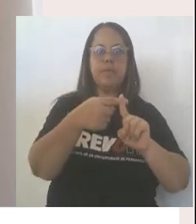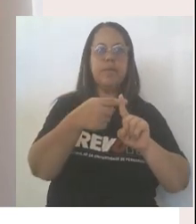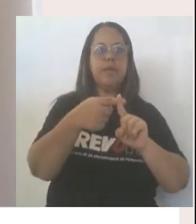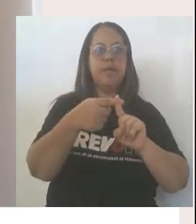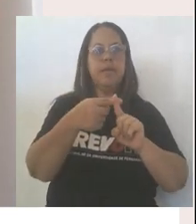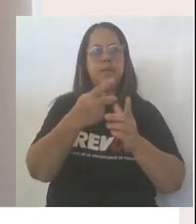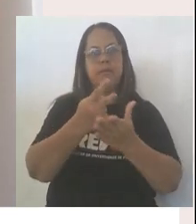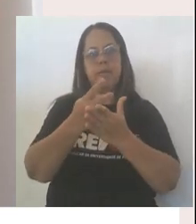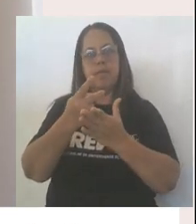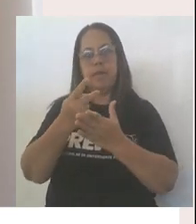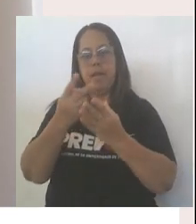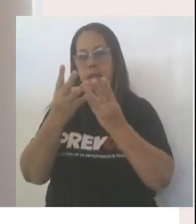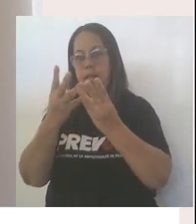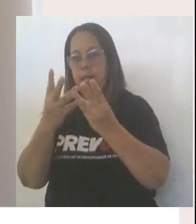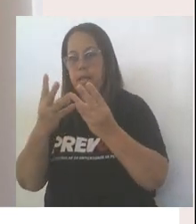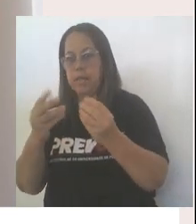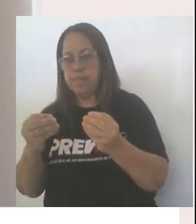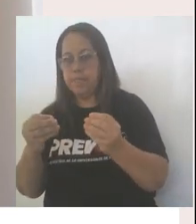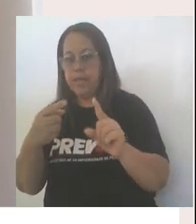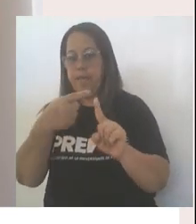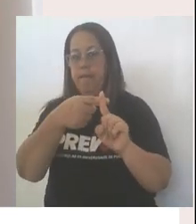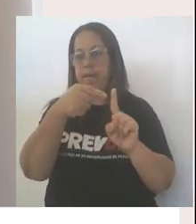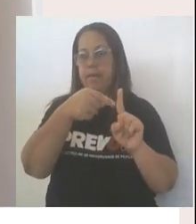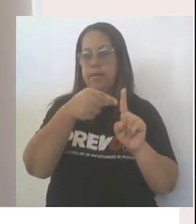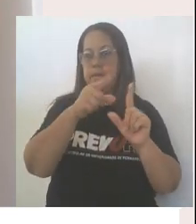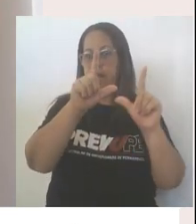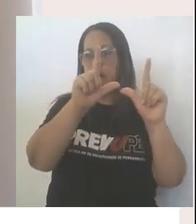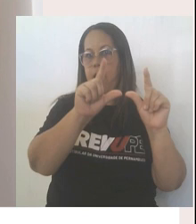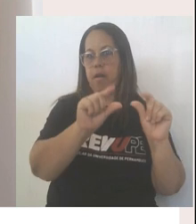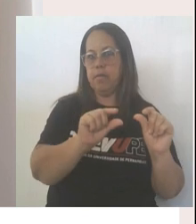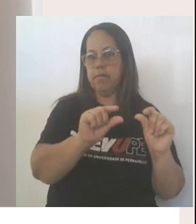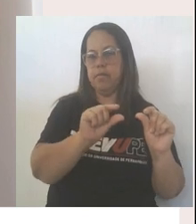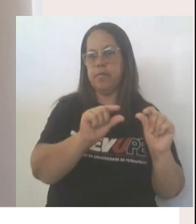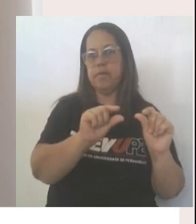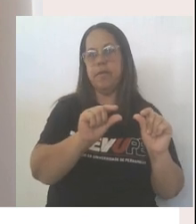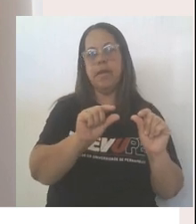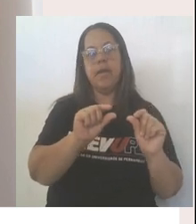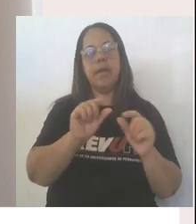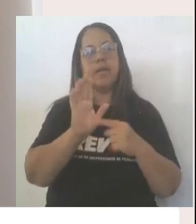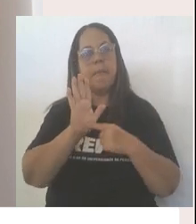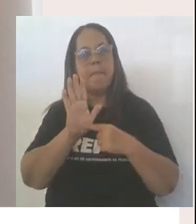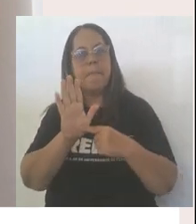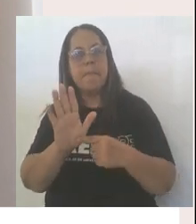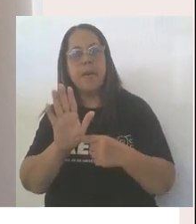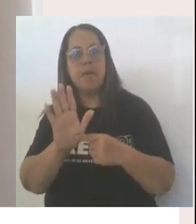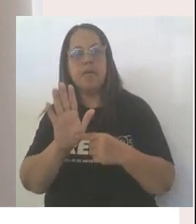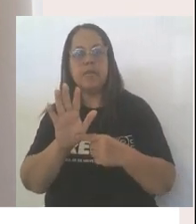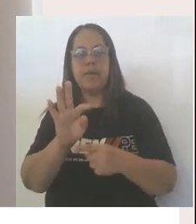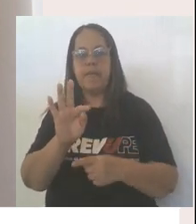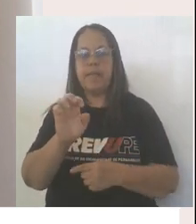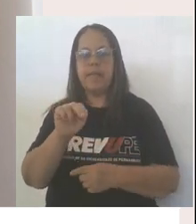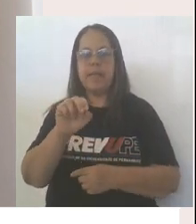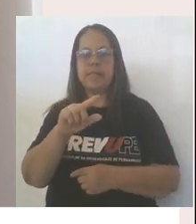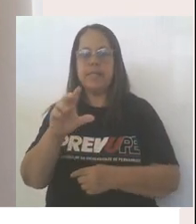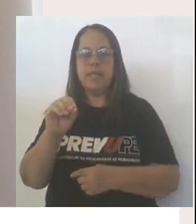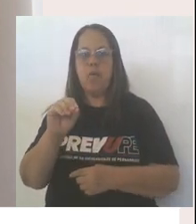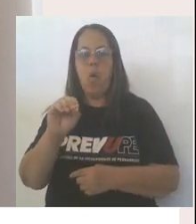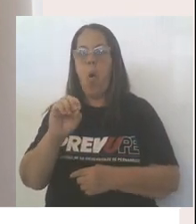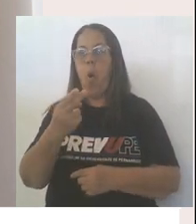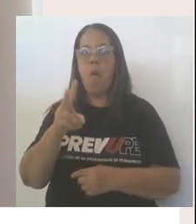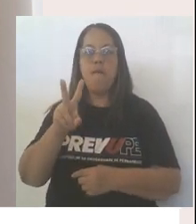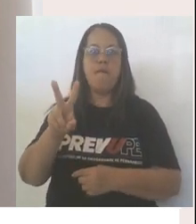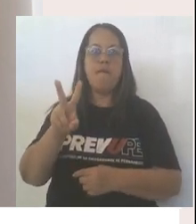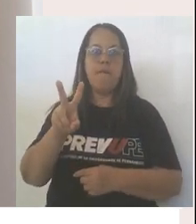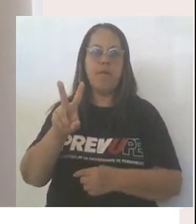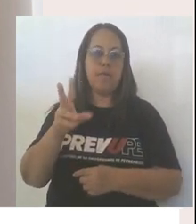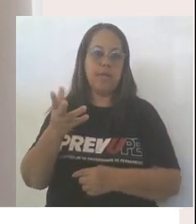ocorre a oxidação, e o cátodo, onde ocorre a redução, é o que determina a tensão ou voltagem da célula.